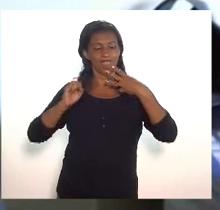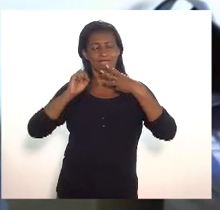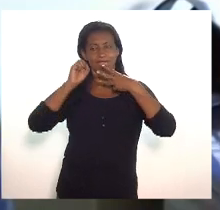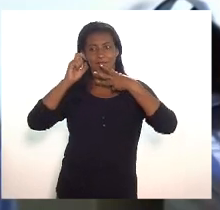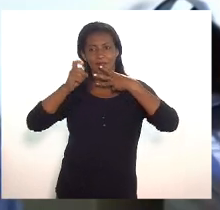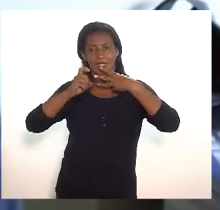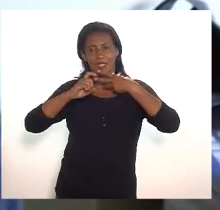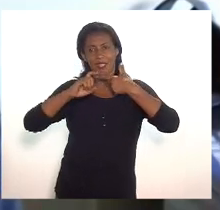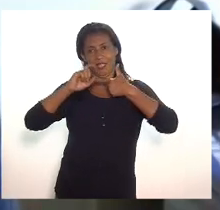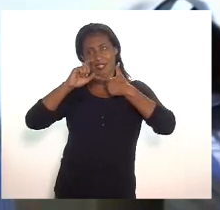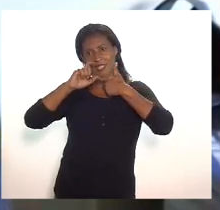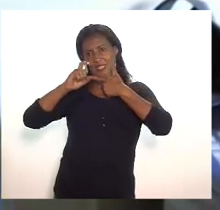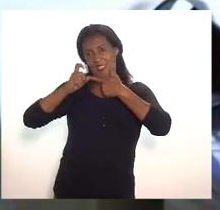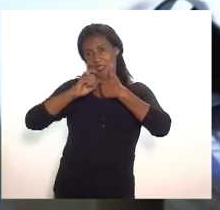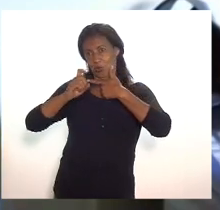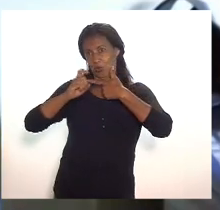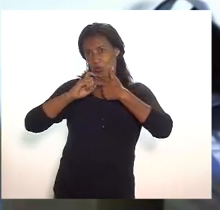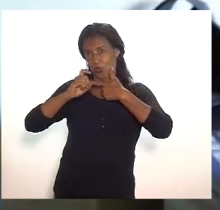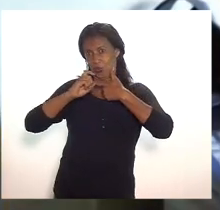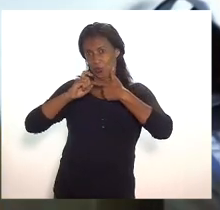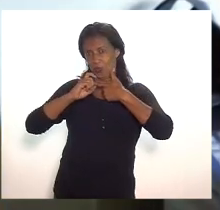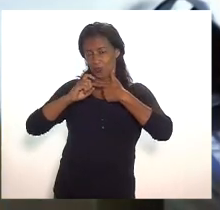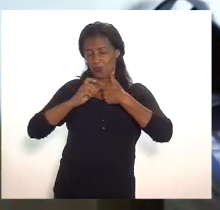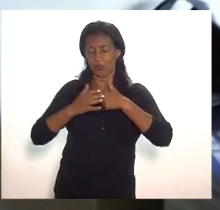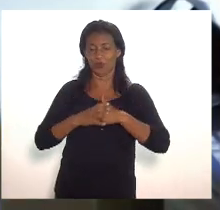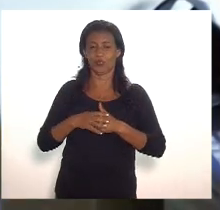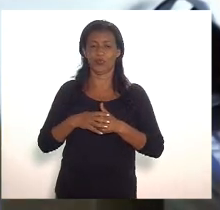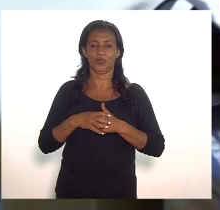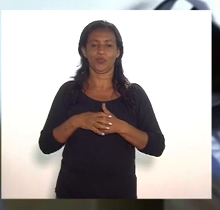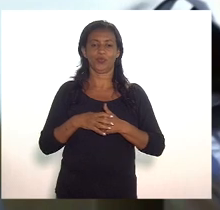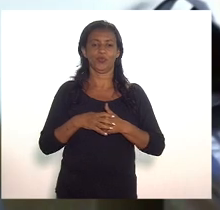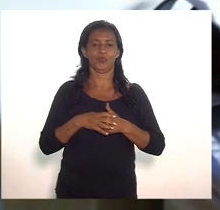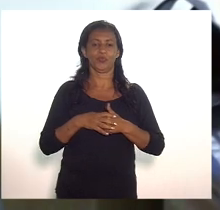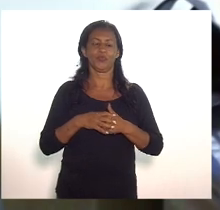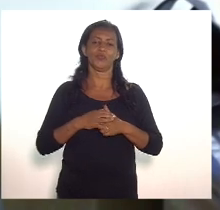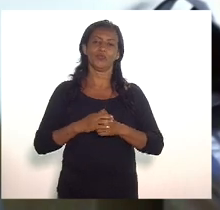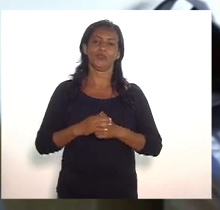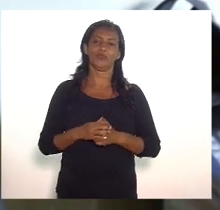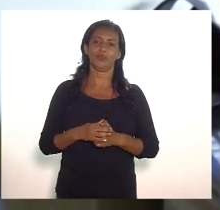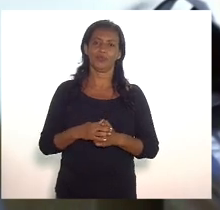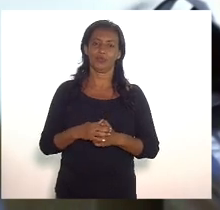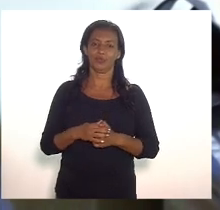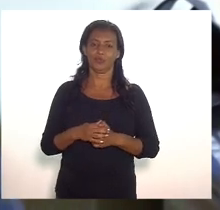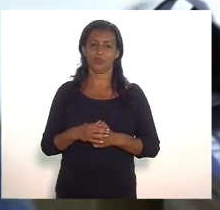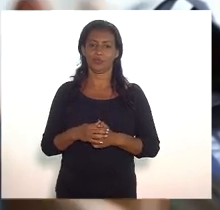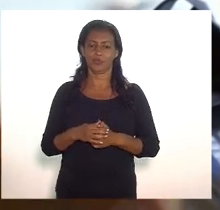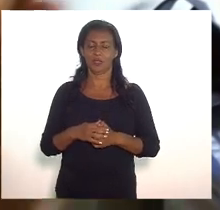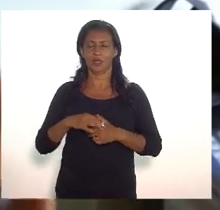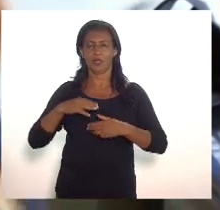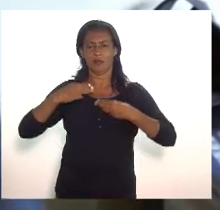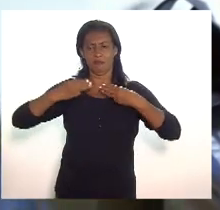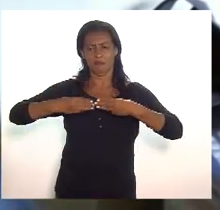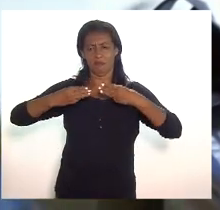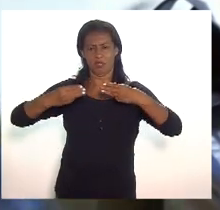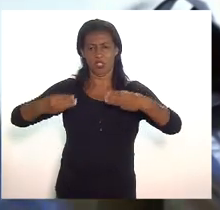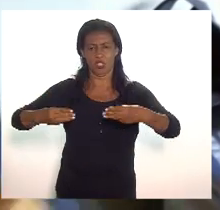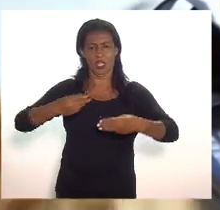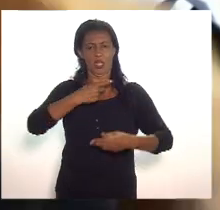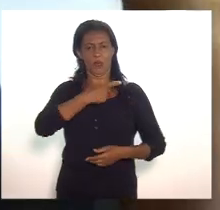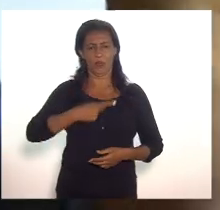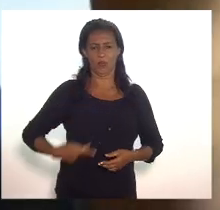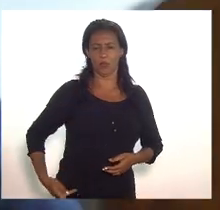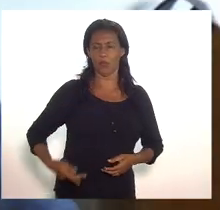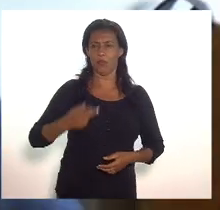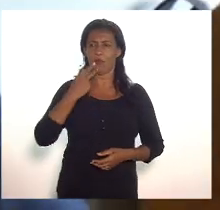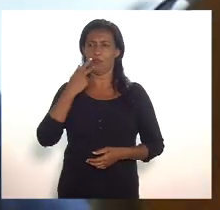dentro das suas atribuições legais, o Poder Executivo, o Ministério Público, faço uma parte,